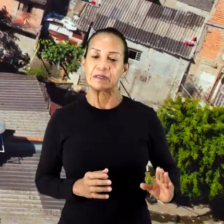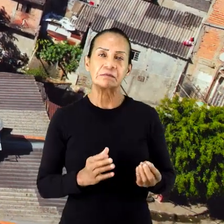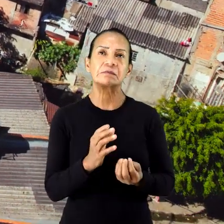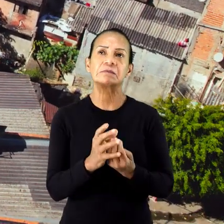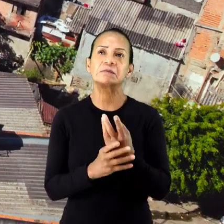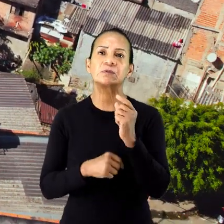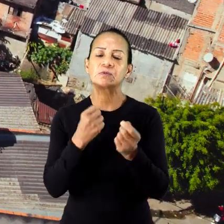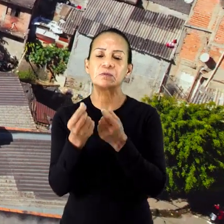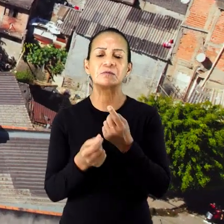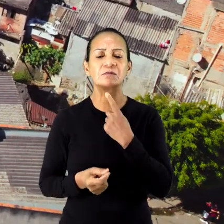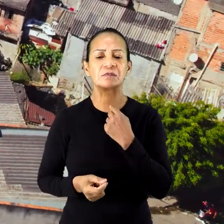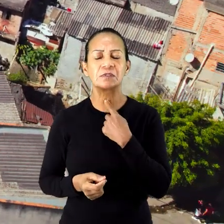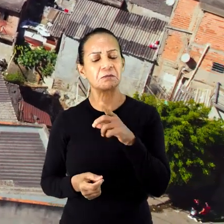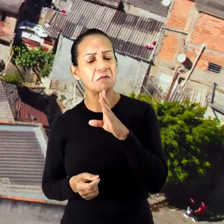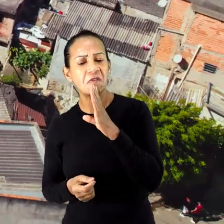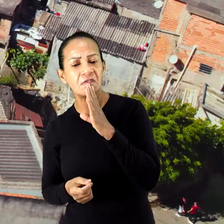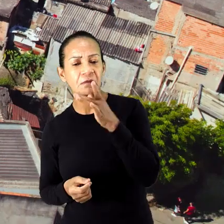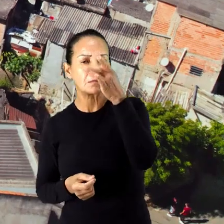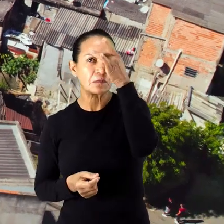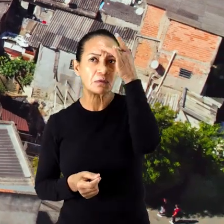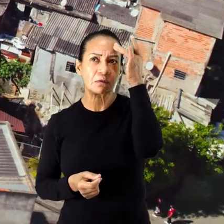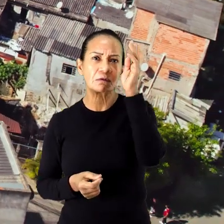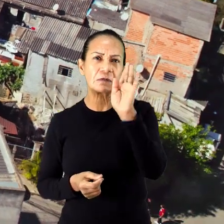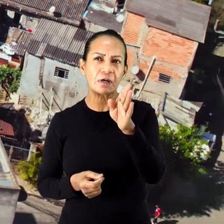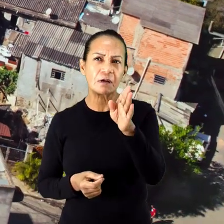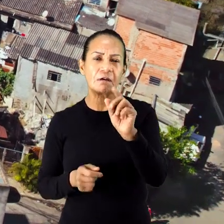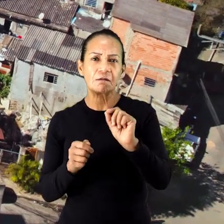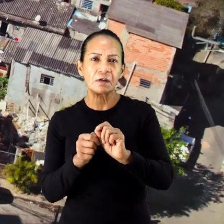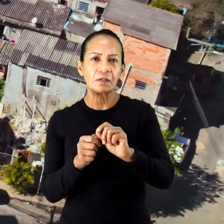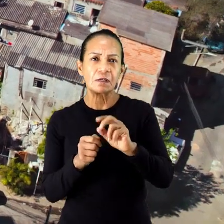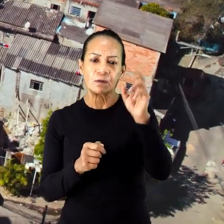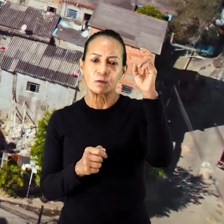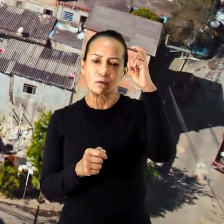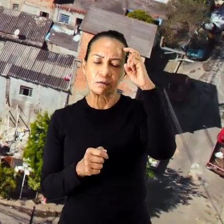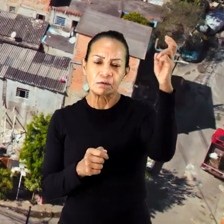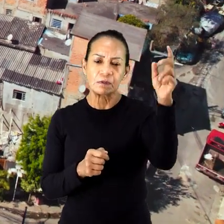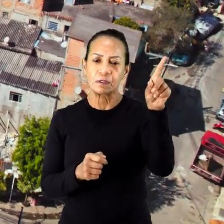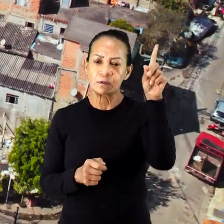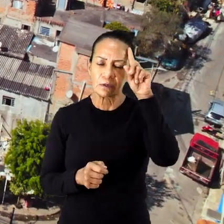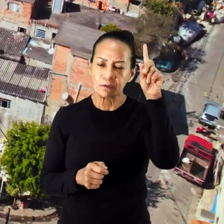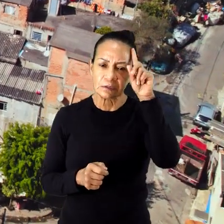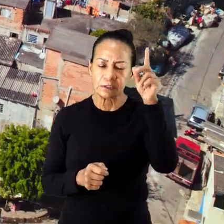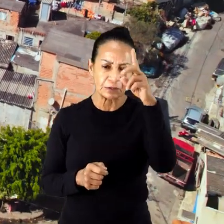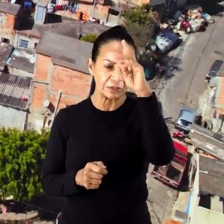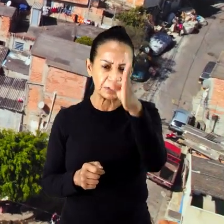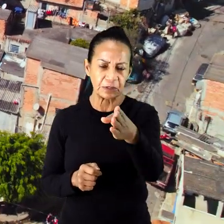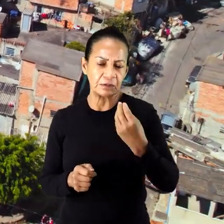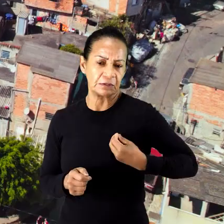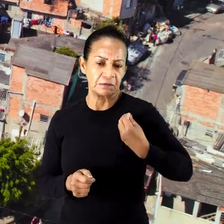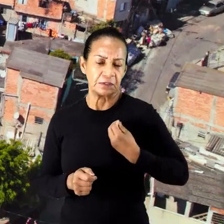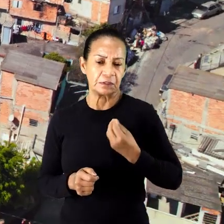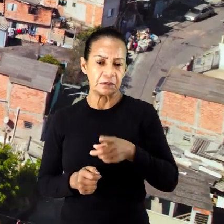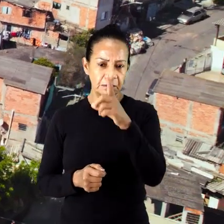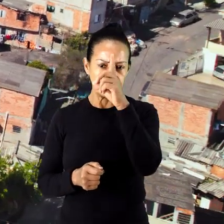Lado surge da nossa vontade de conhecer essas pessoas que já fazem cultura todos os dias na sua vida. Quando a gente decide ir